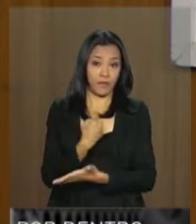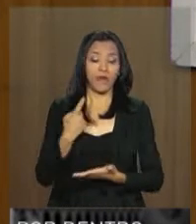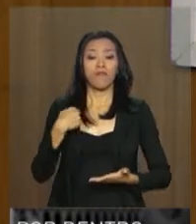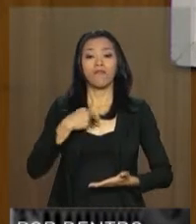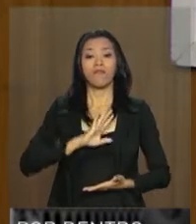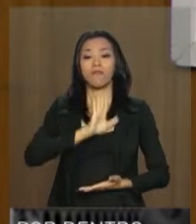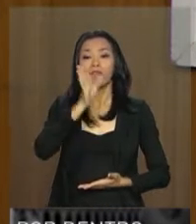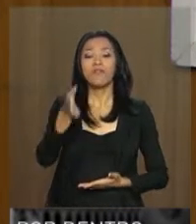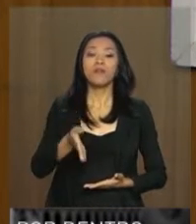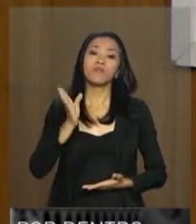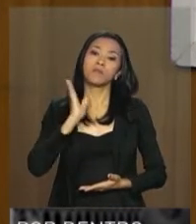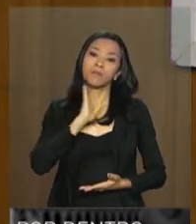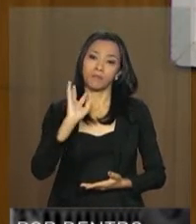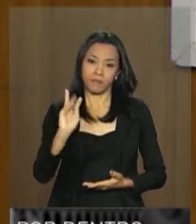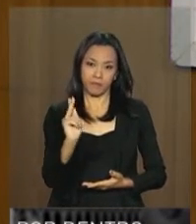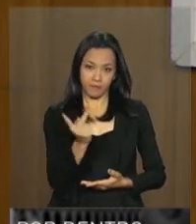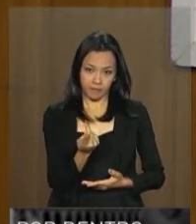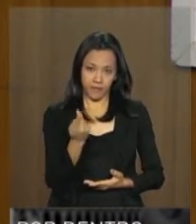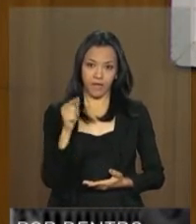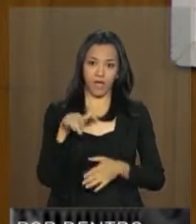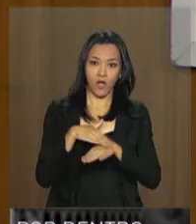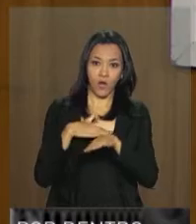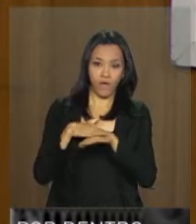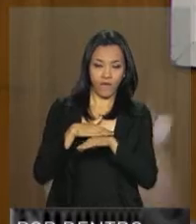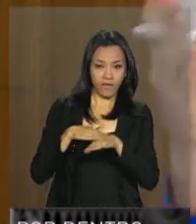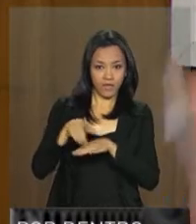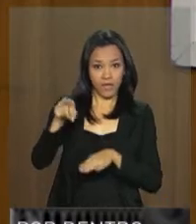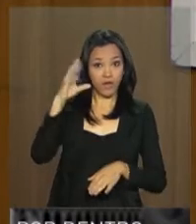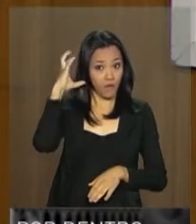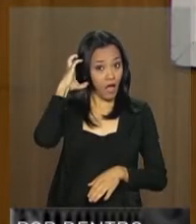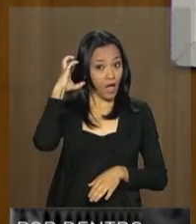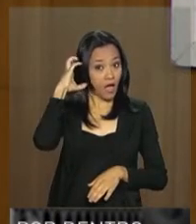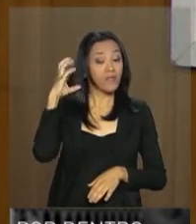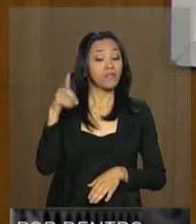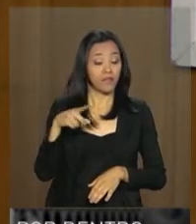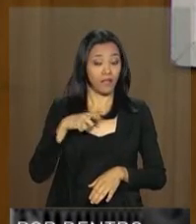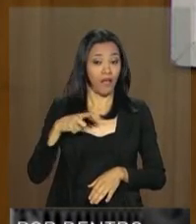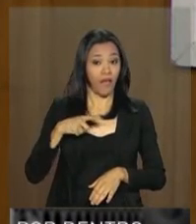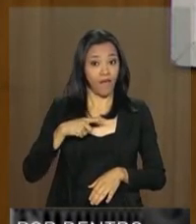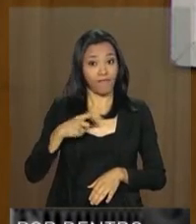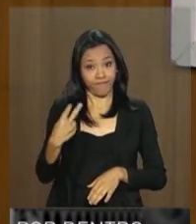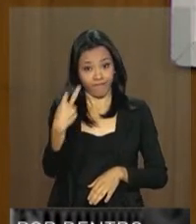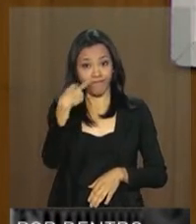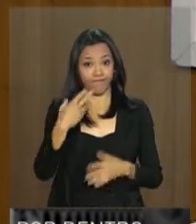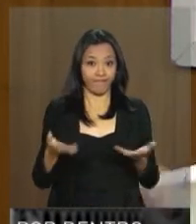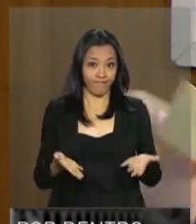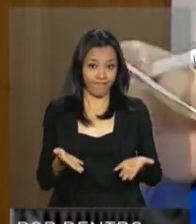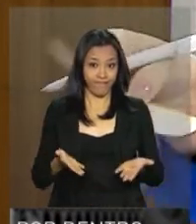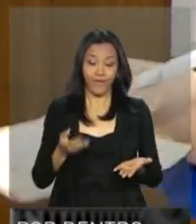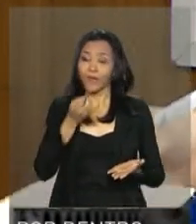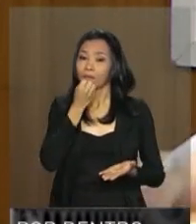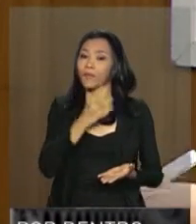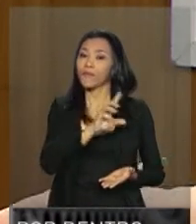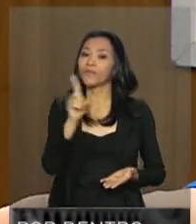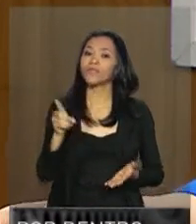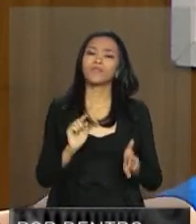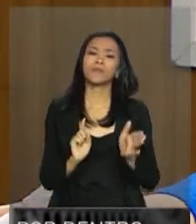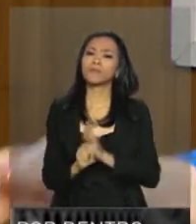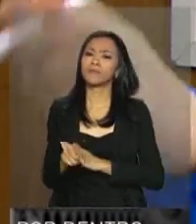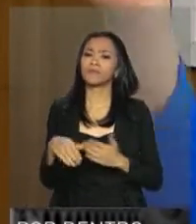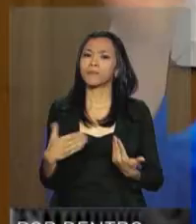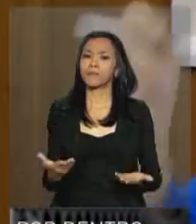horizonte minas gerais conversar com o patric vai da rádio itatiaia que está ao vivo com a gente o la patrick bom dia pra você com essa pergunta